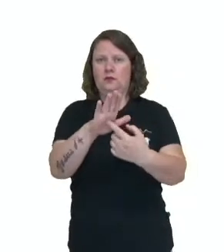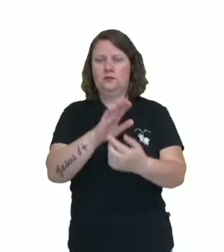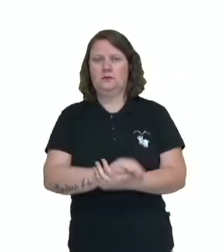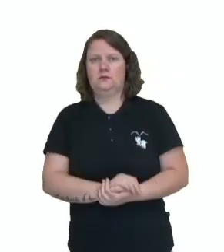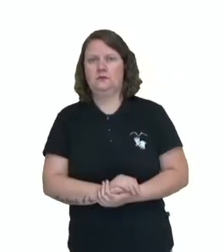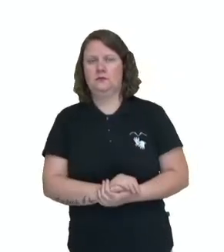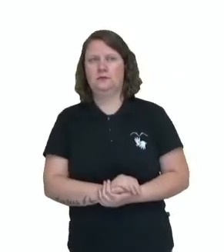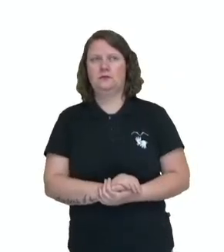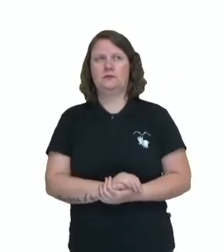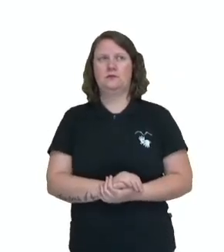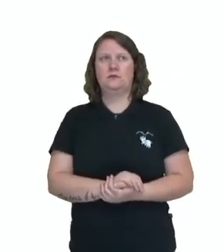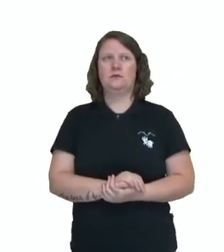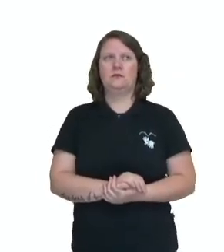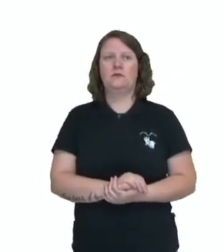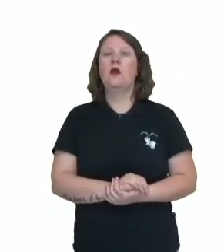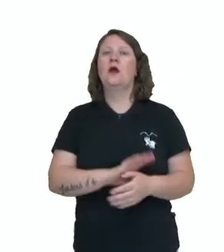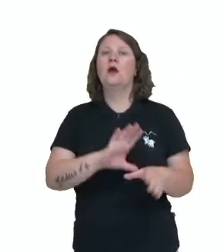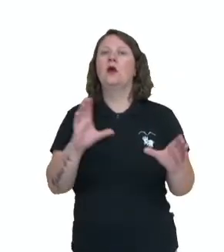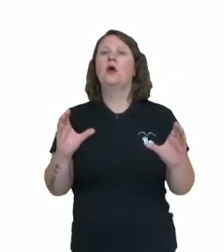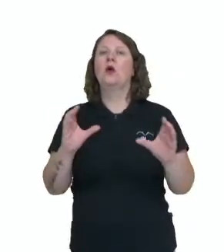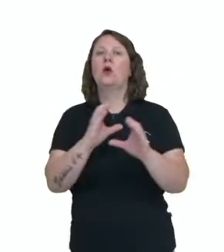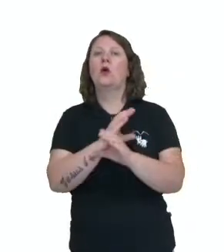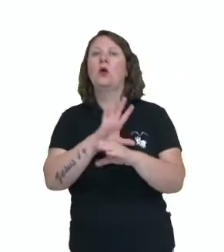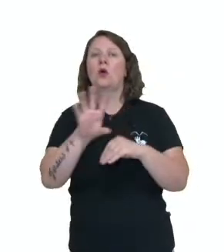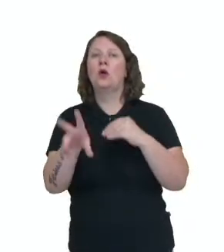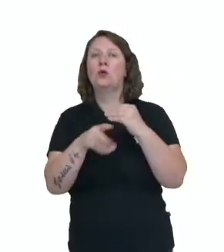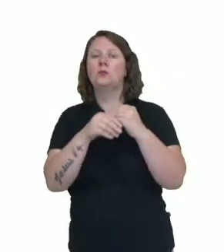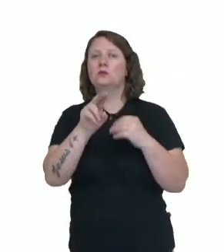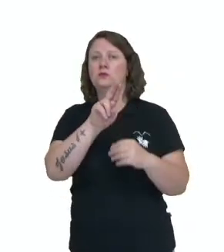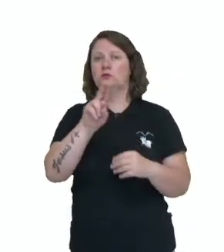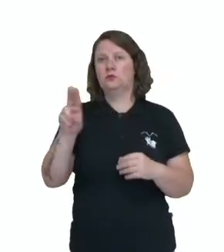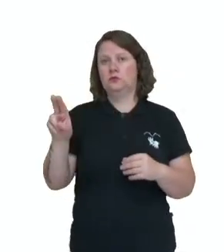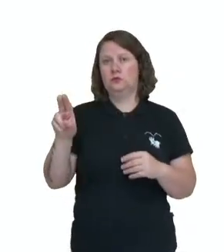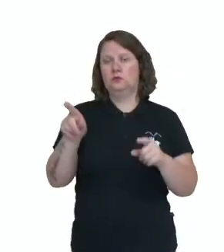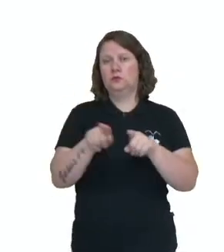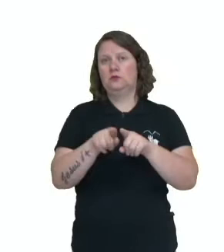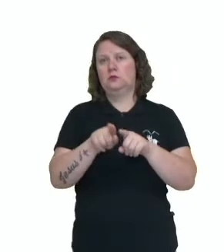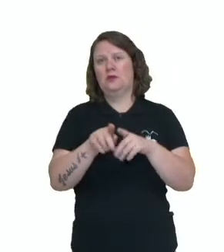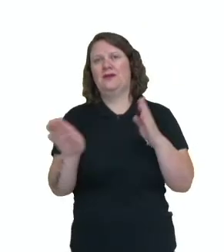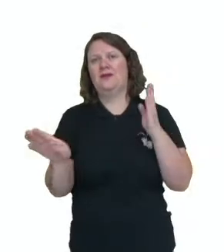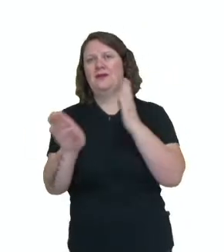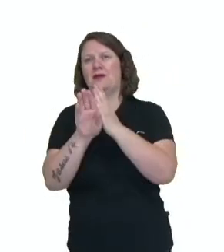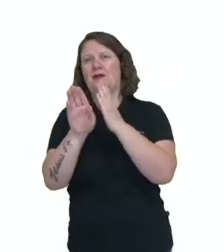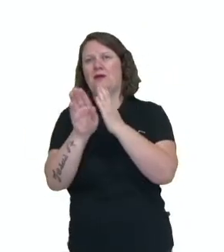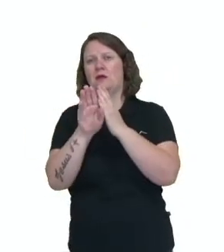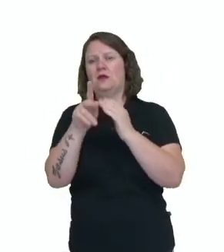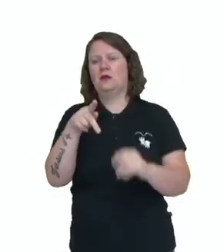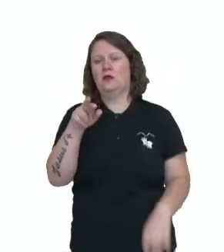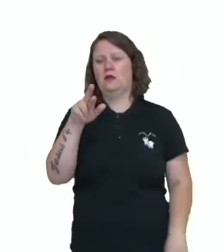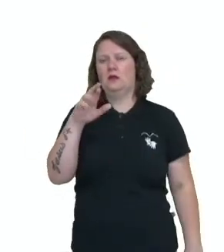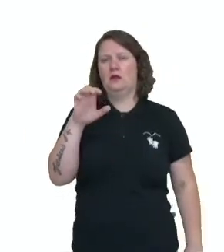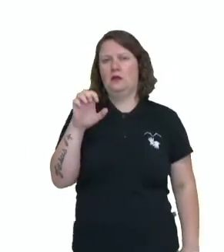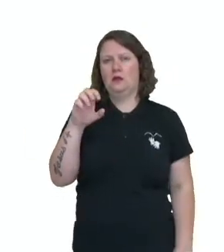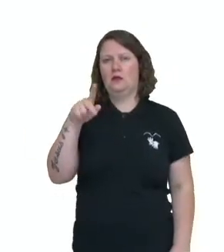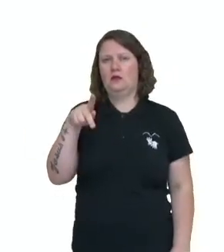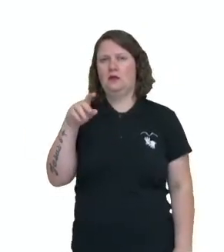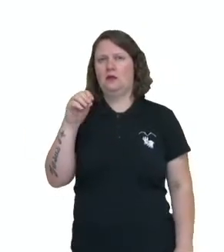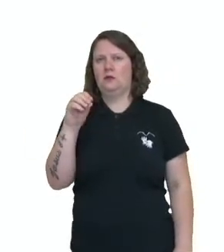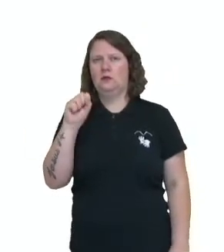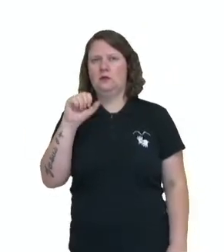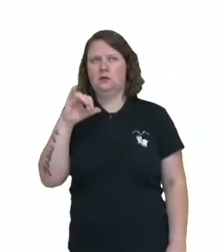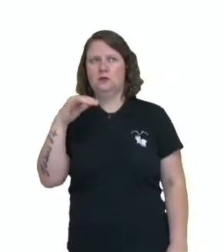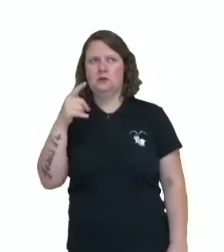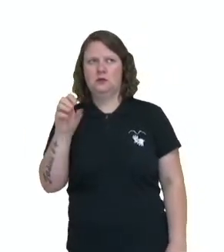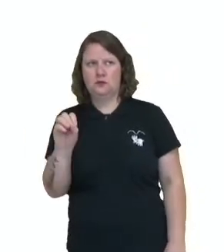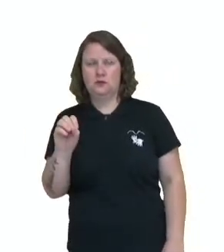complemento nominal, que é um termo que completa o sentido de um nome por meio de uma preposição. E de predicativo, que é um